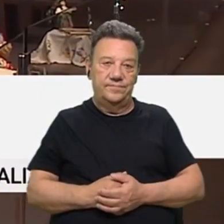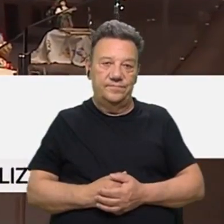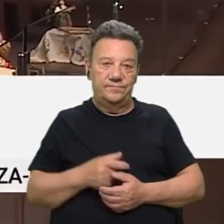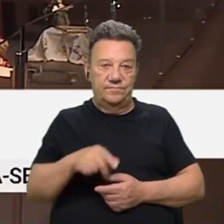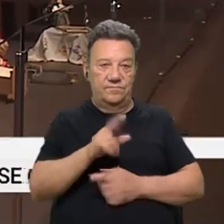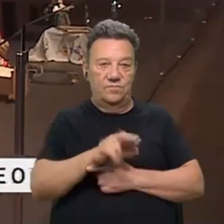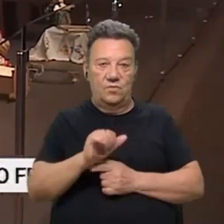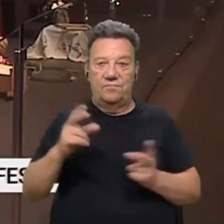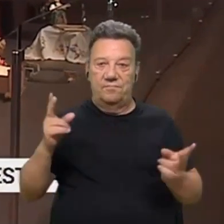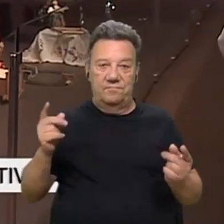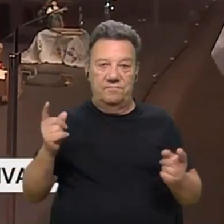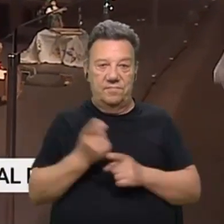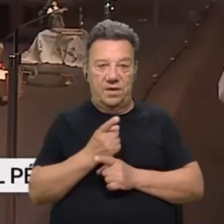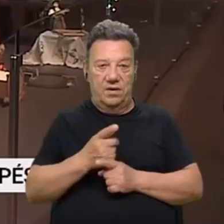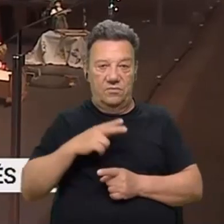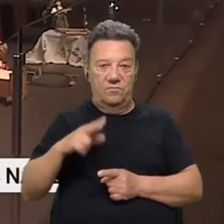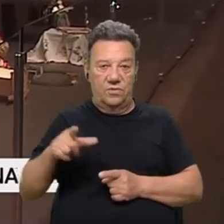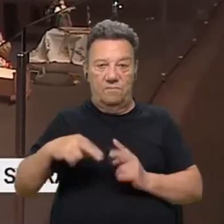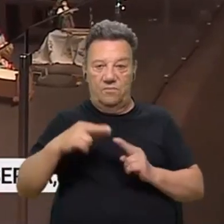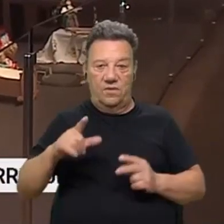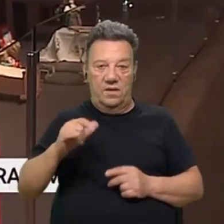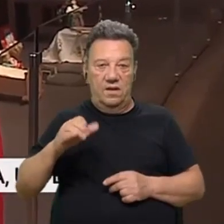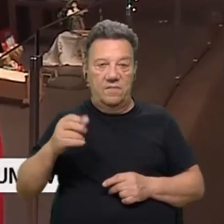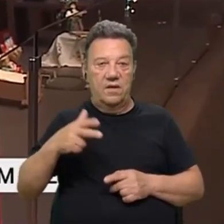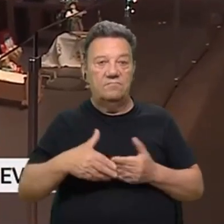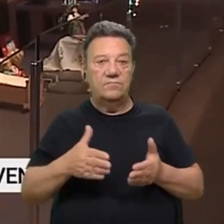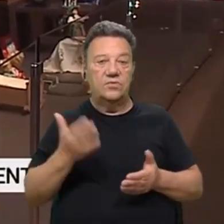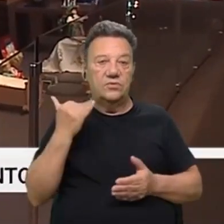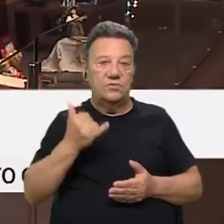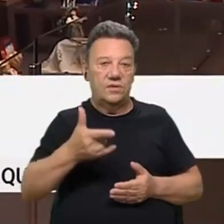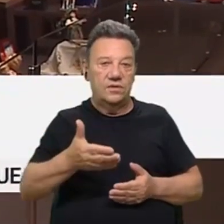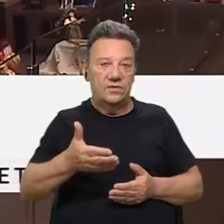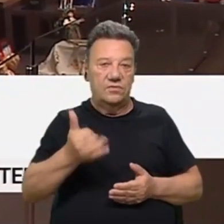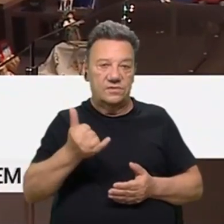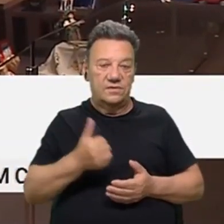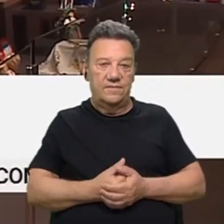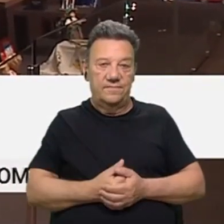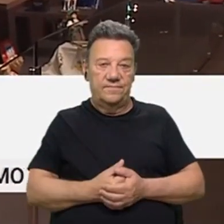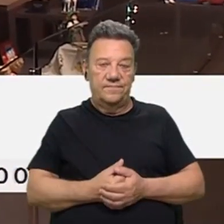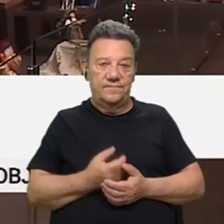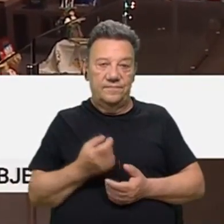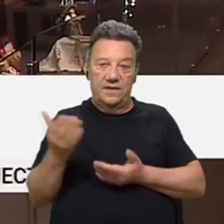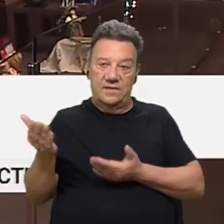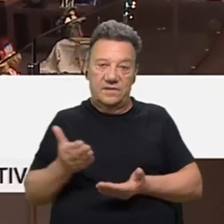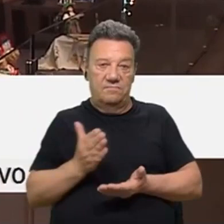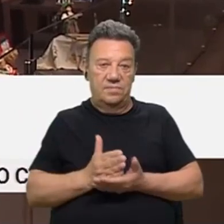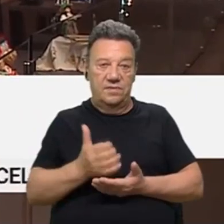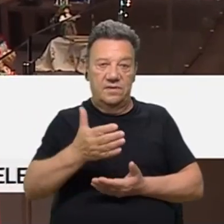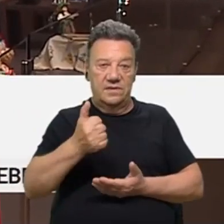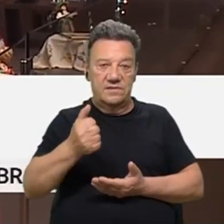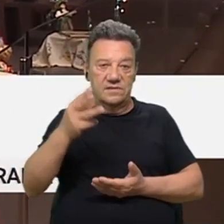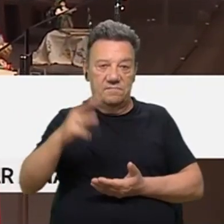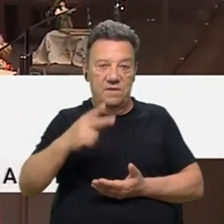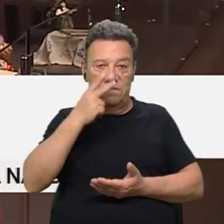este museu de brinquedo português de ponto de Lima foi inaugurado em 2012 recebe cerca de